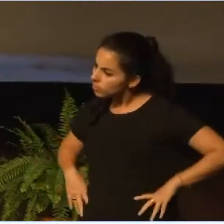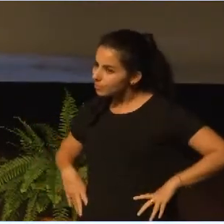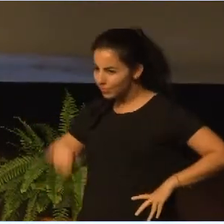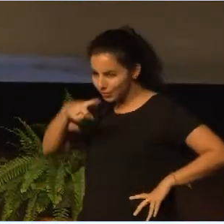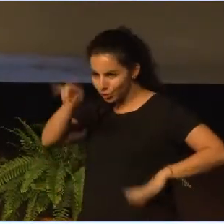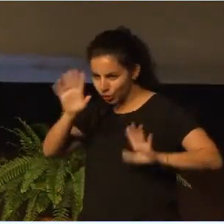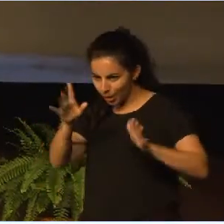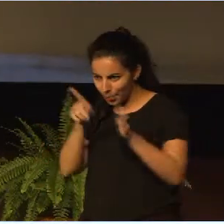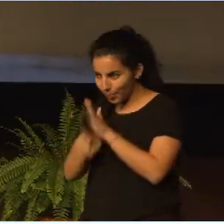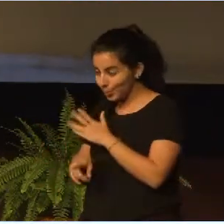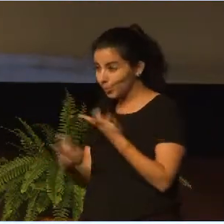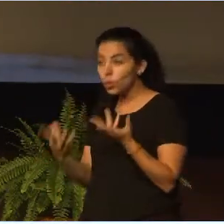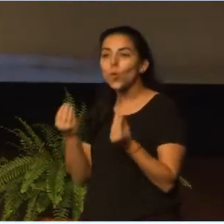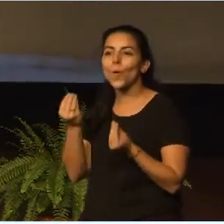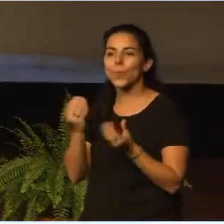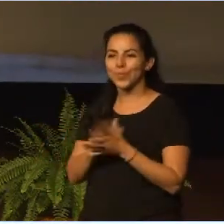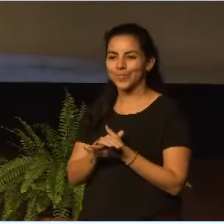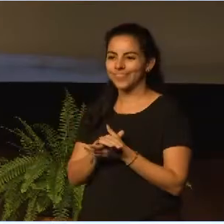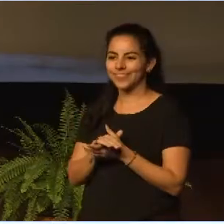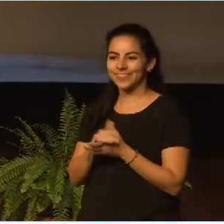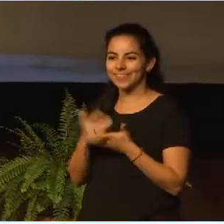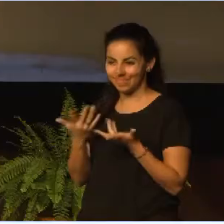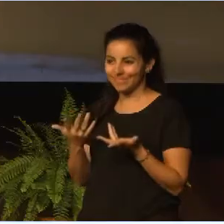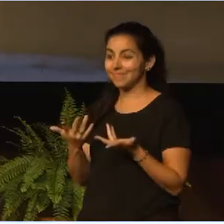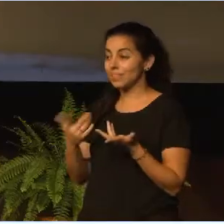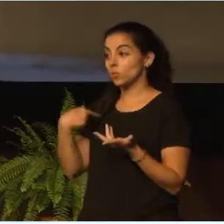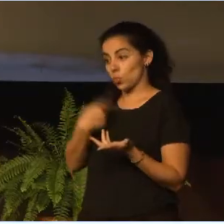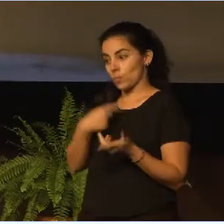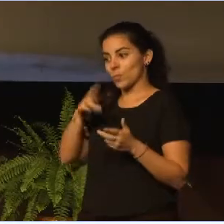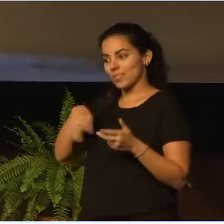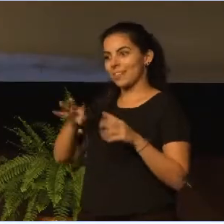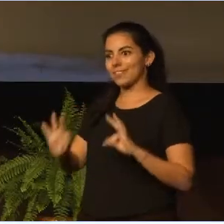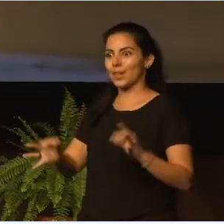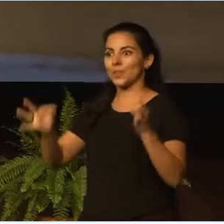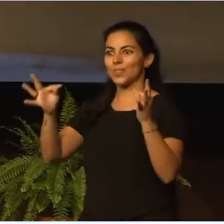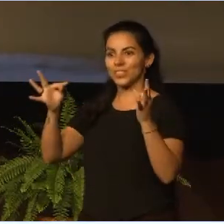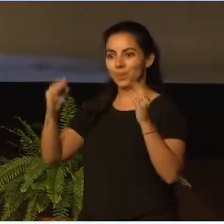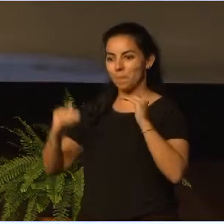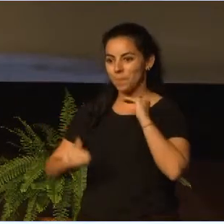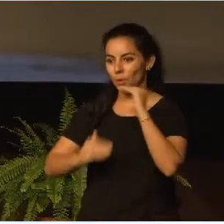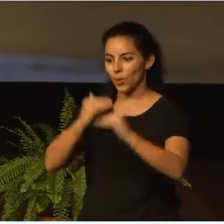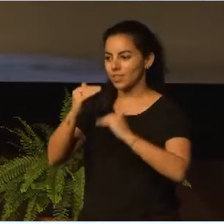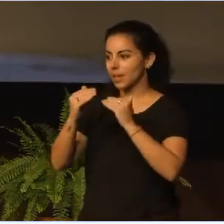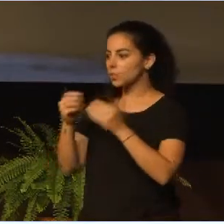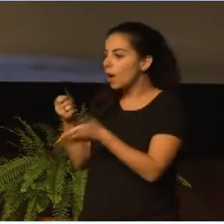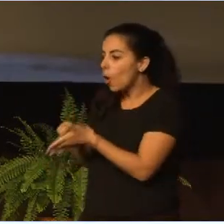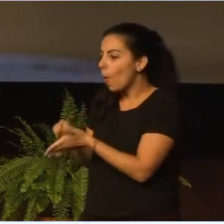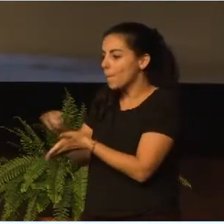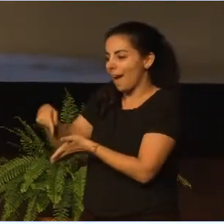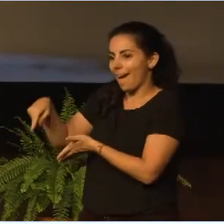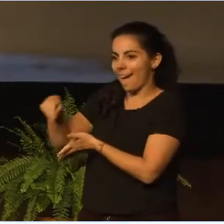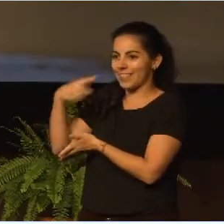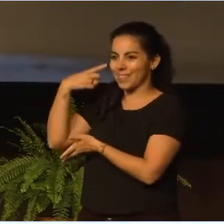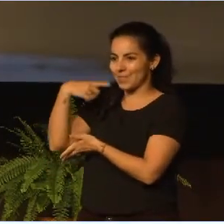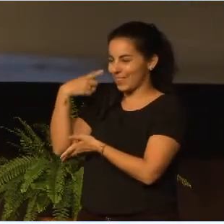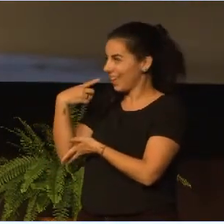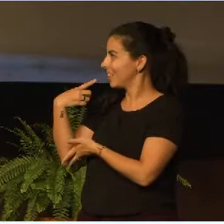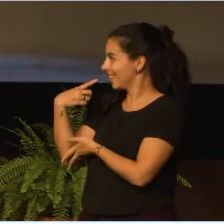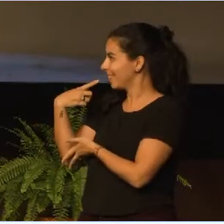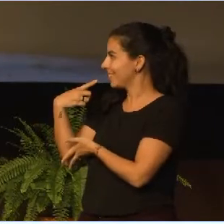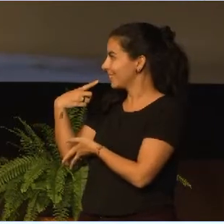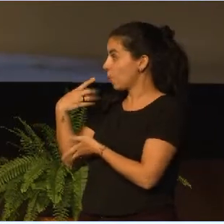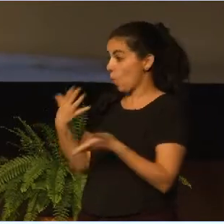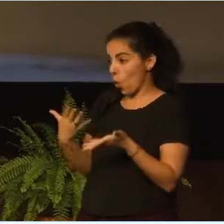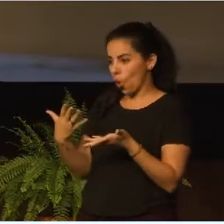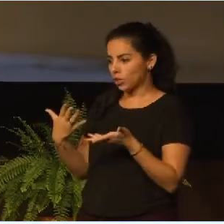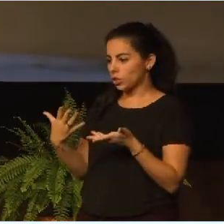A gente não sabe como, isso é difícil. E a gente podia usar a tecnologia para facilitar esse processo e organizar essa base. que hoje ela está totalmente irregular